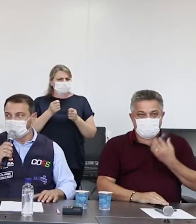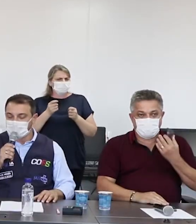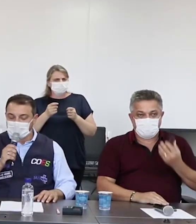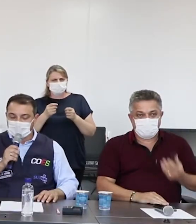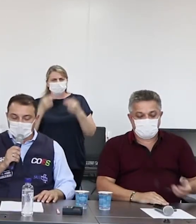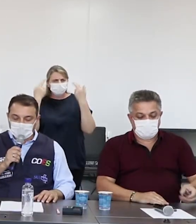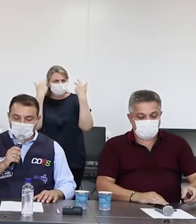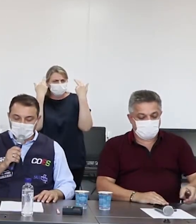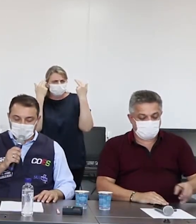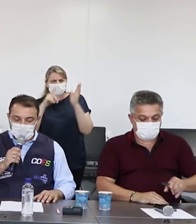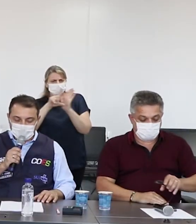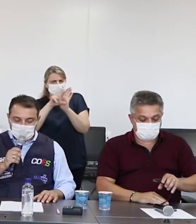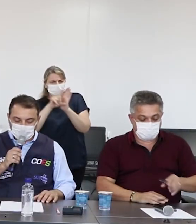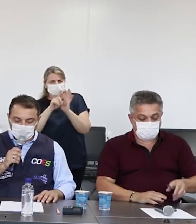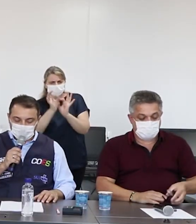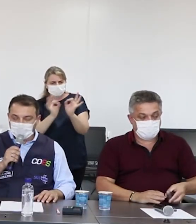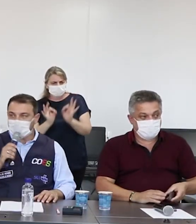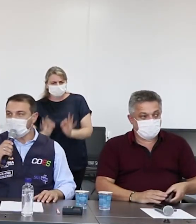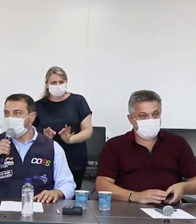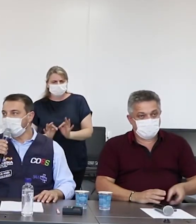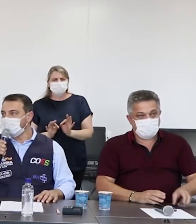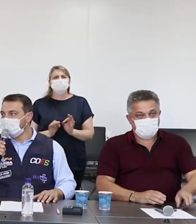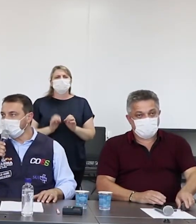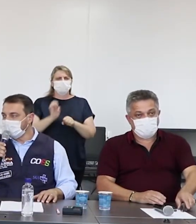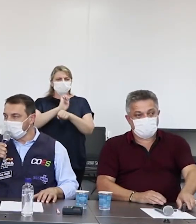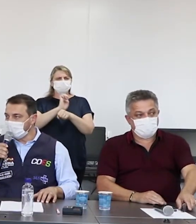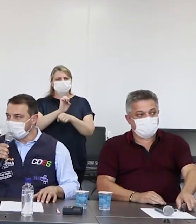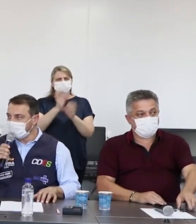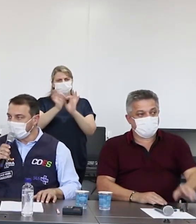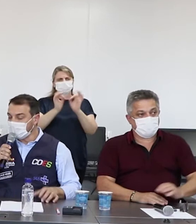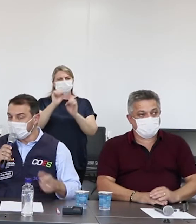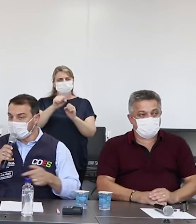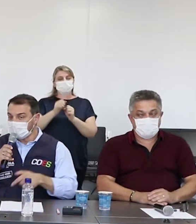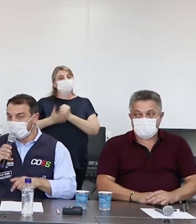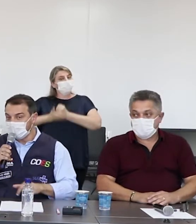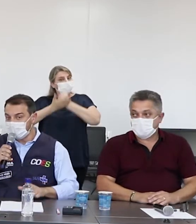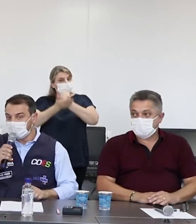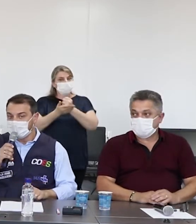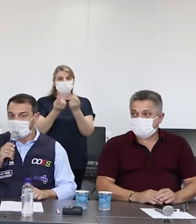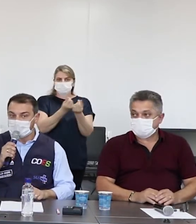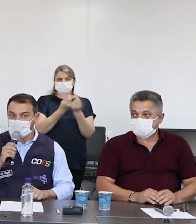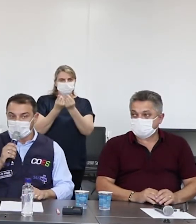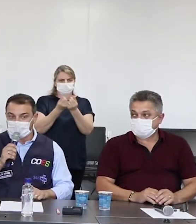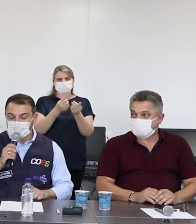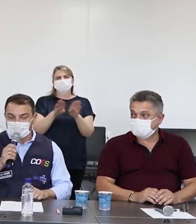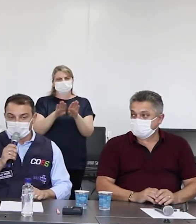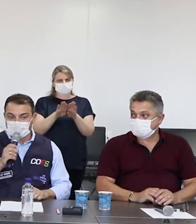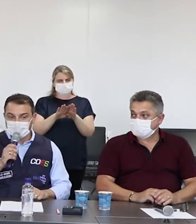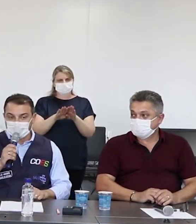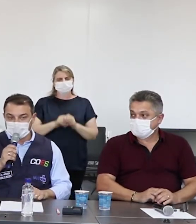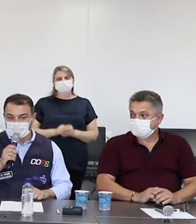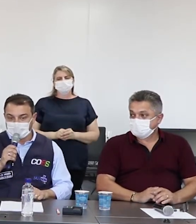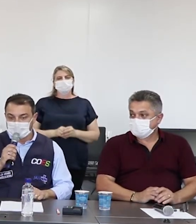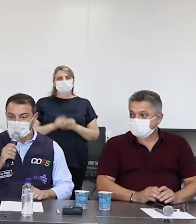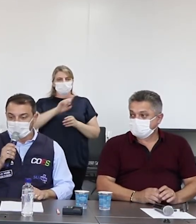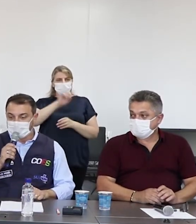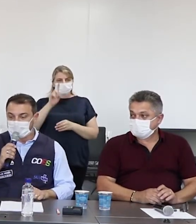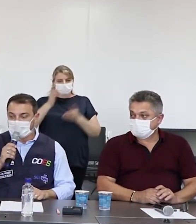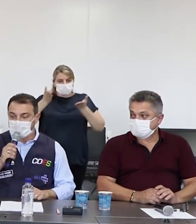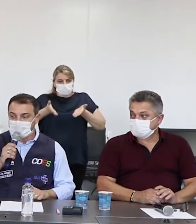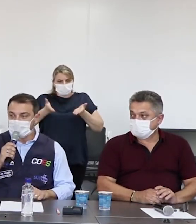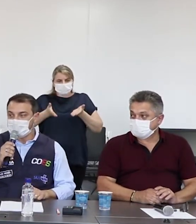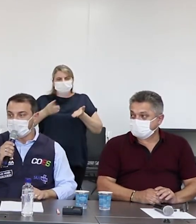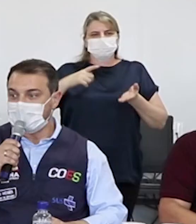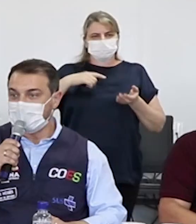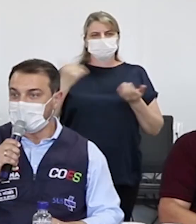em coletiva de imprensa realizada na noite desta terça-feira em Chapecó o Governador Carlos Moisés afirmou que já havia pedido